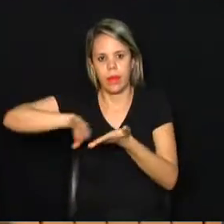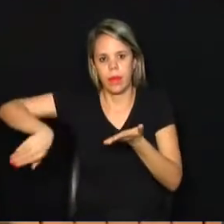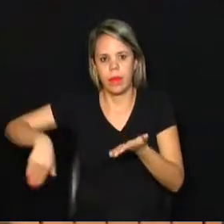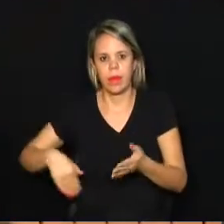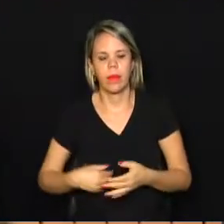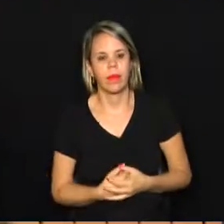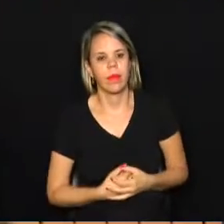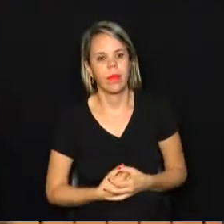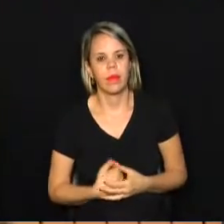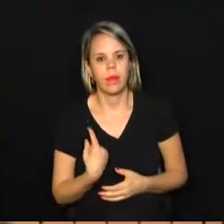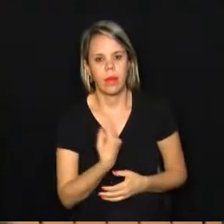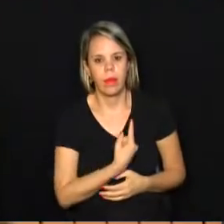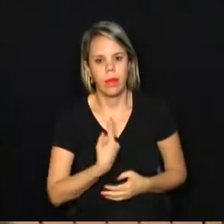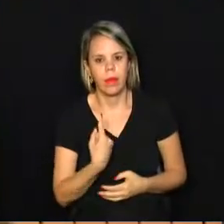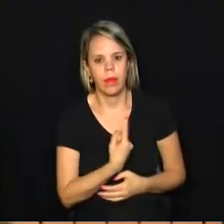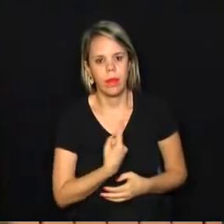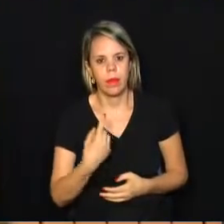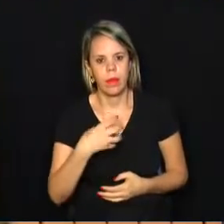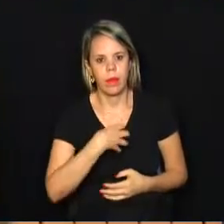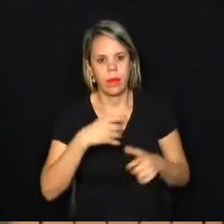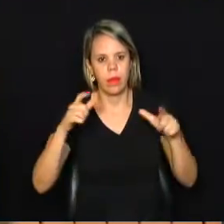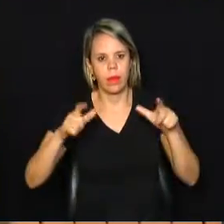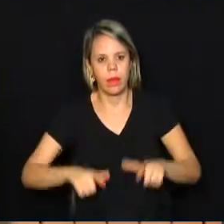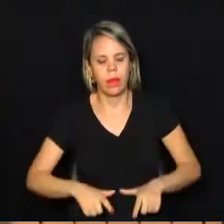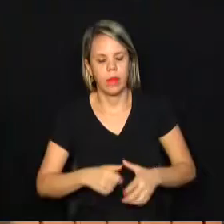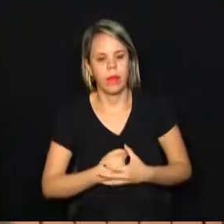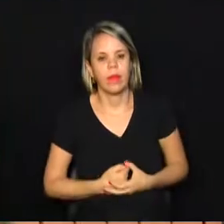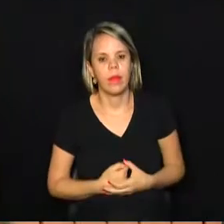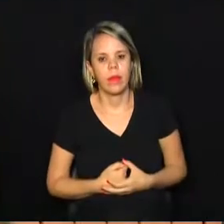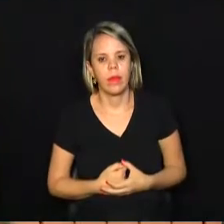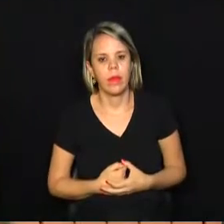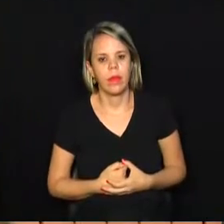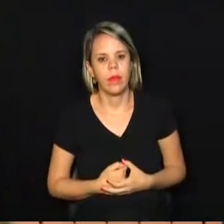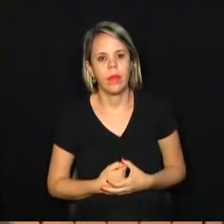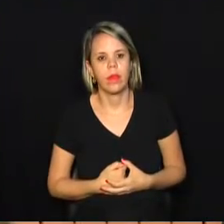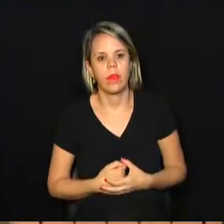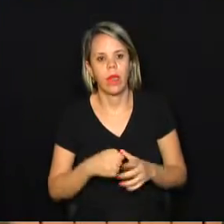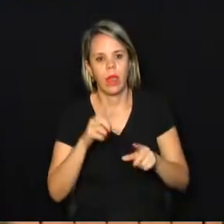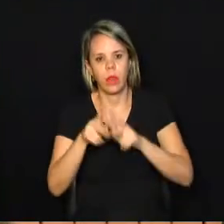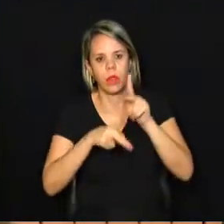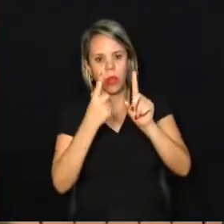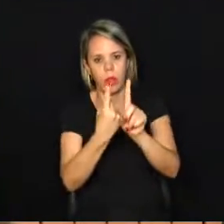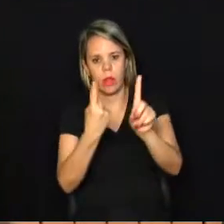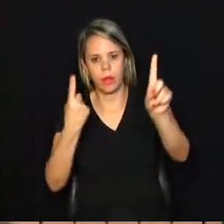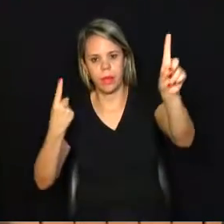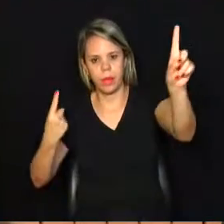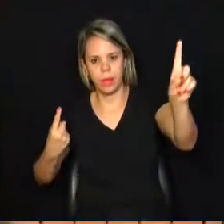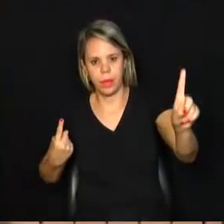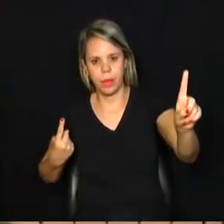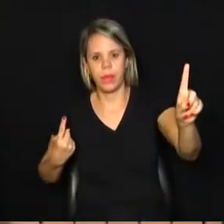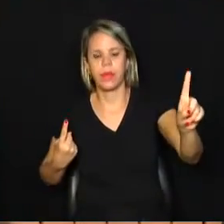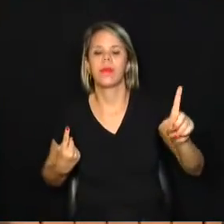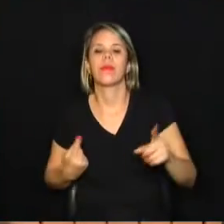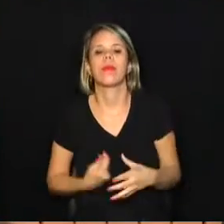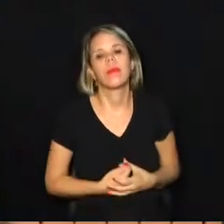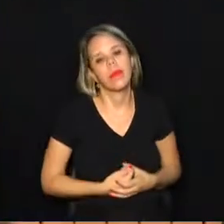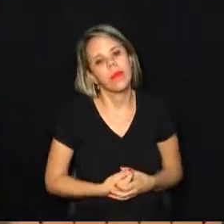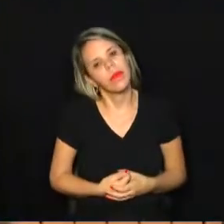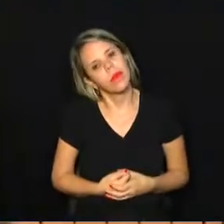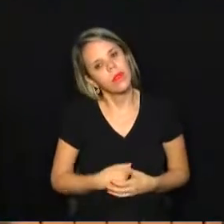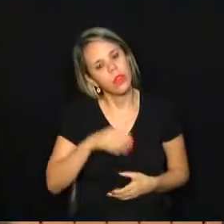estou sozinho no ambiente, não no ambiente total, mas aqui a metros